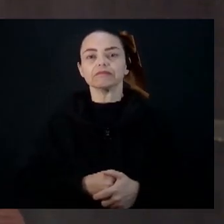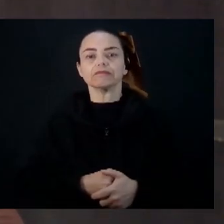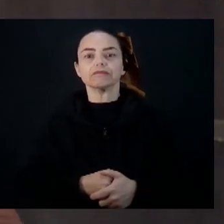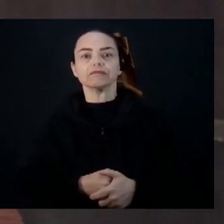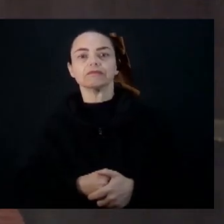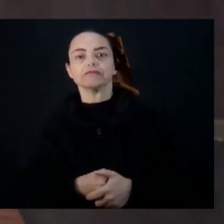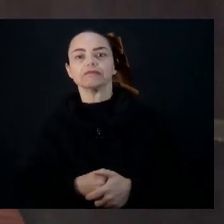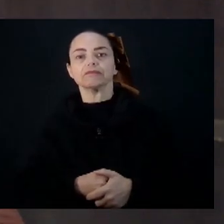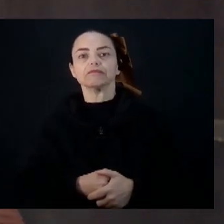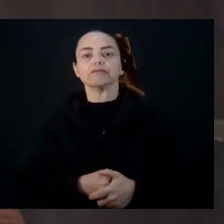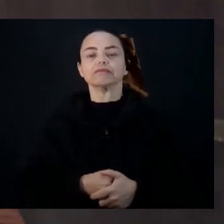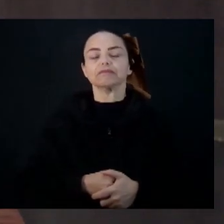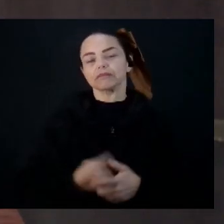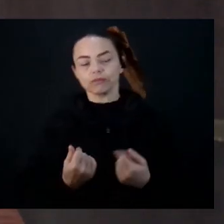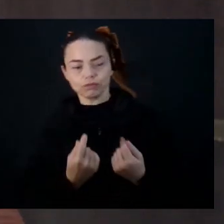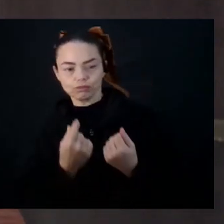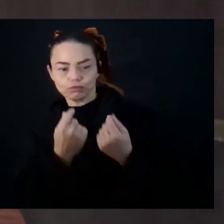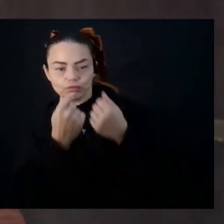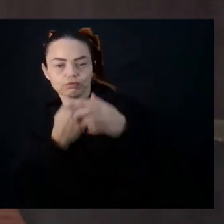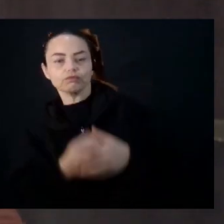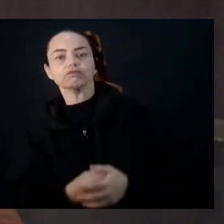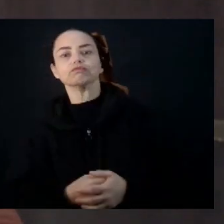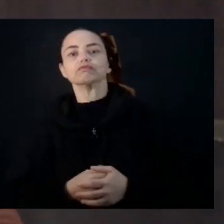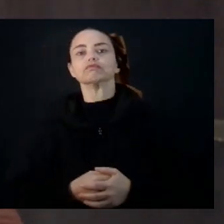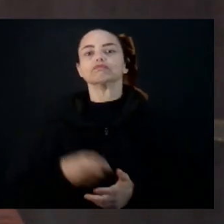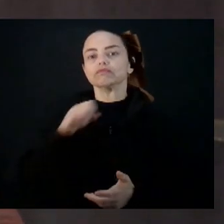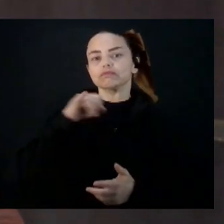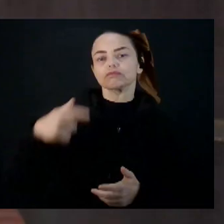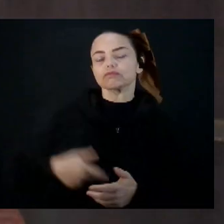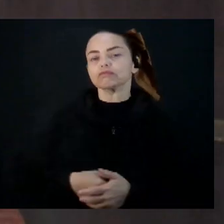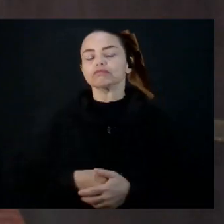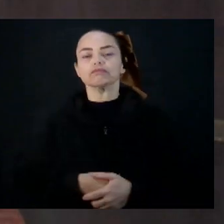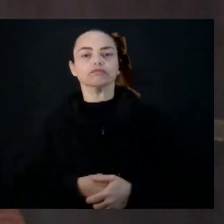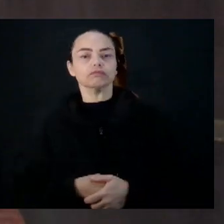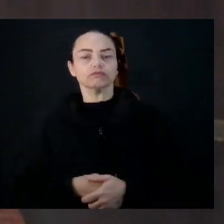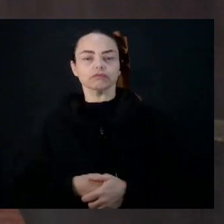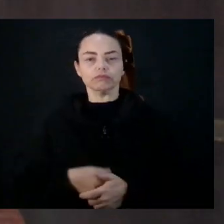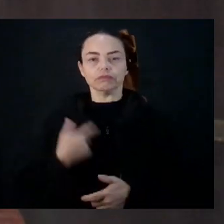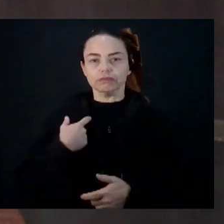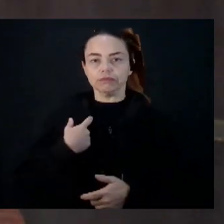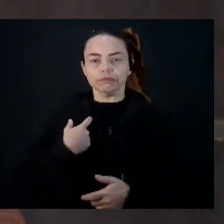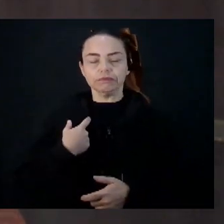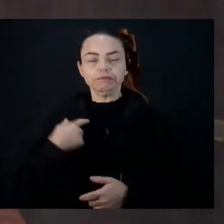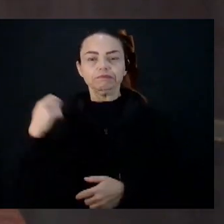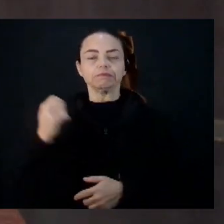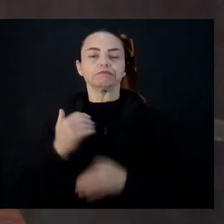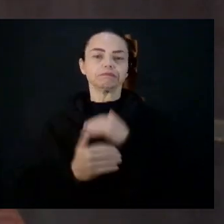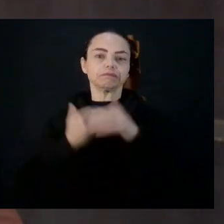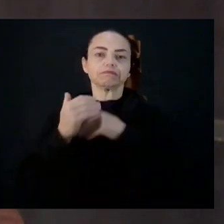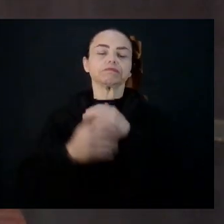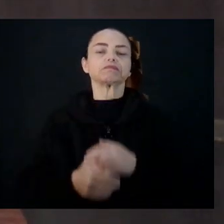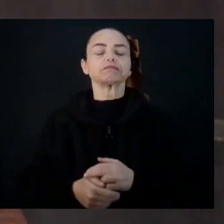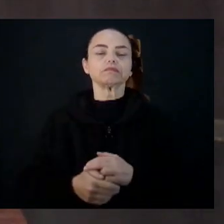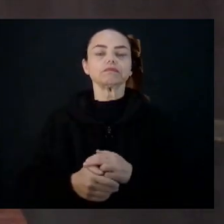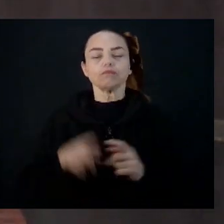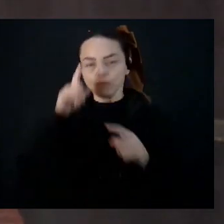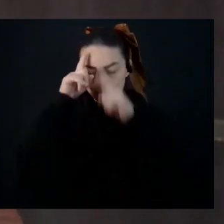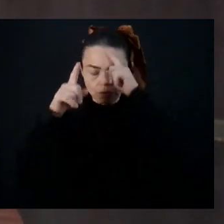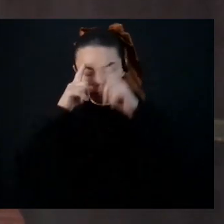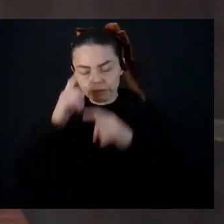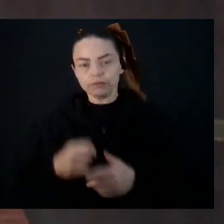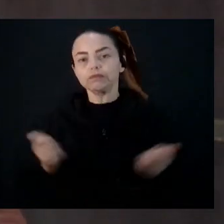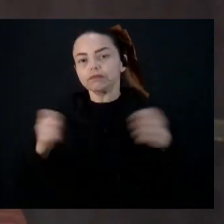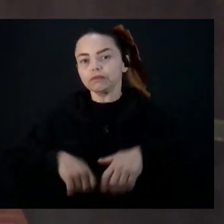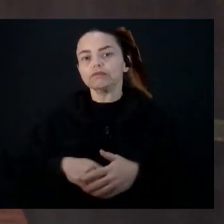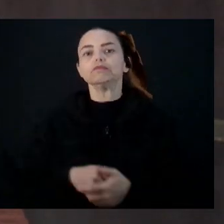mais dinheiro, né? Sim. Ou se é uma que você pretende que a criança desenvolva criatividade e com isso ela possa chegar